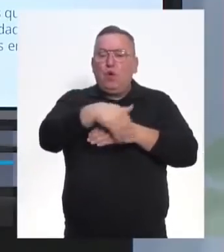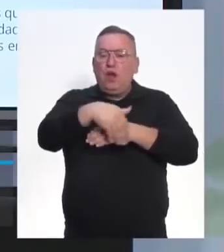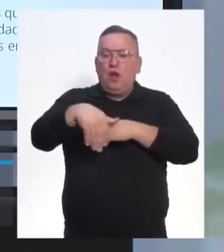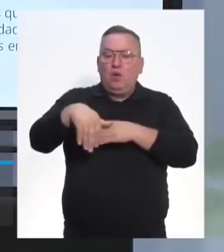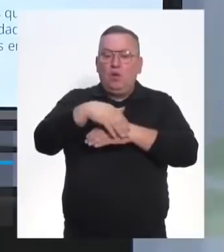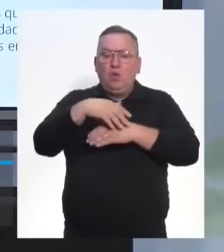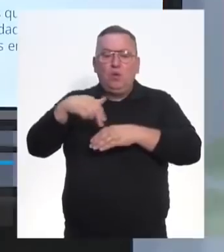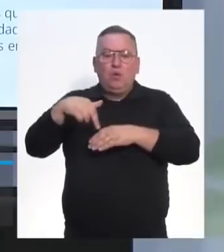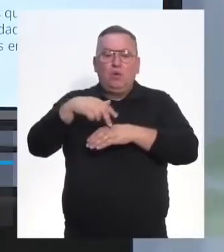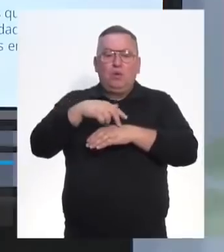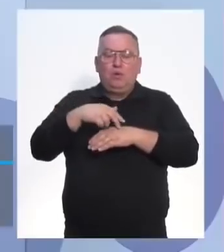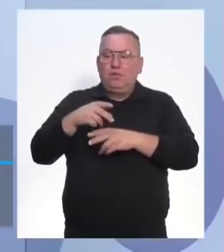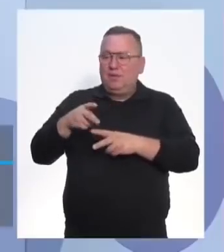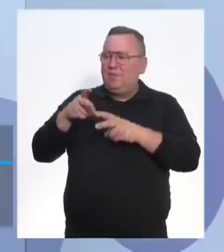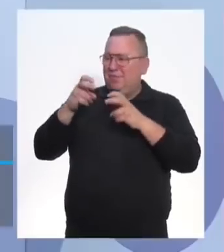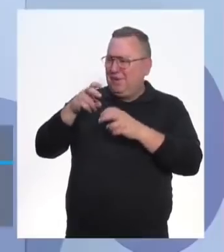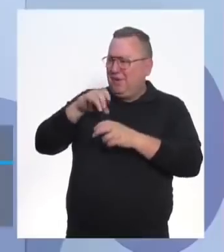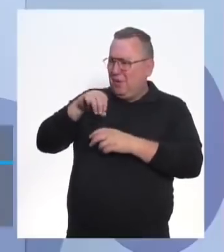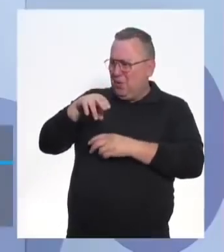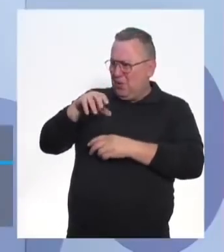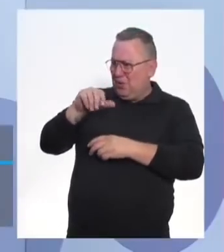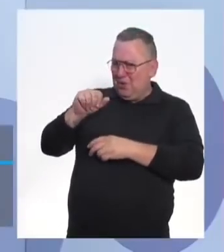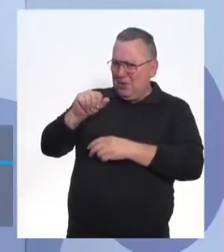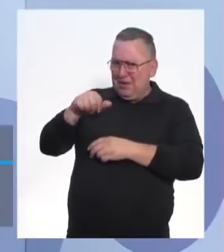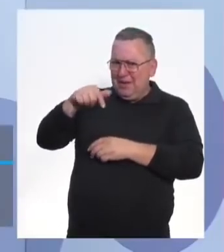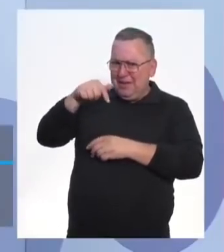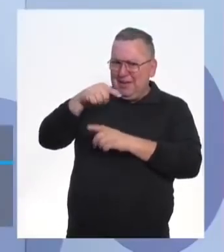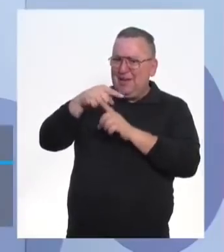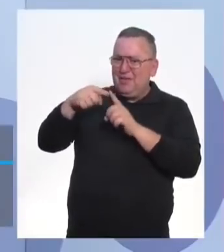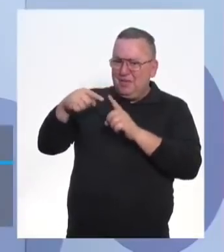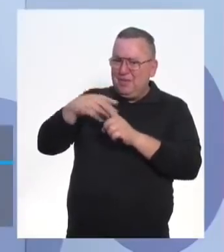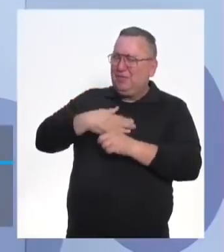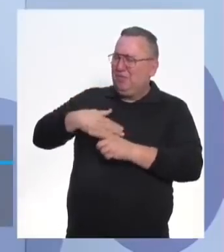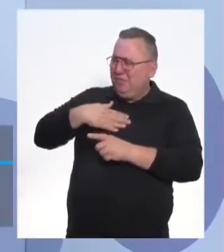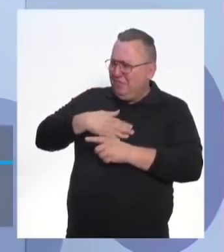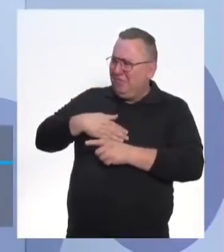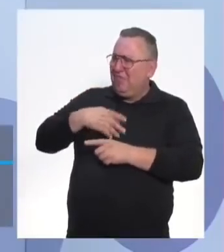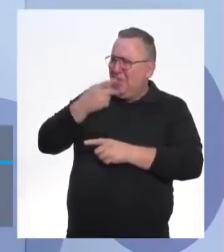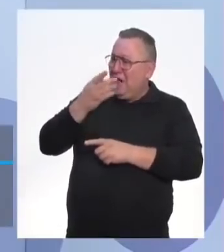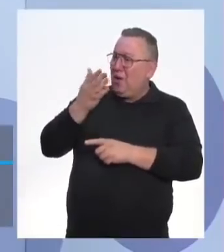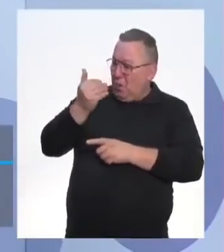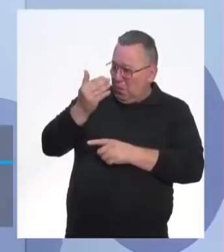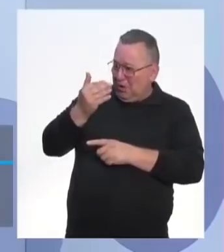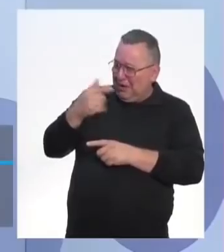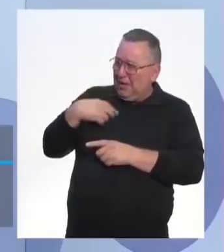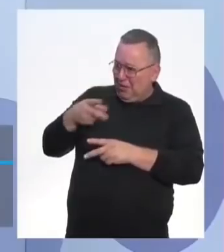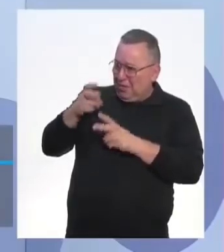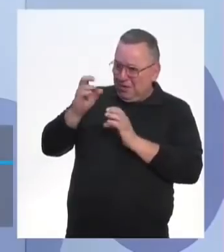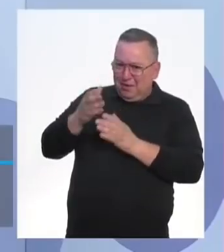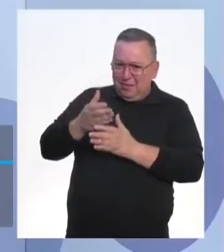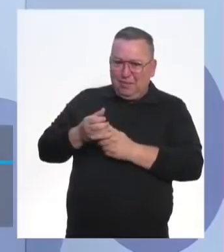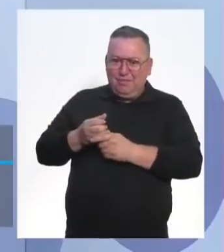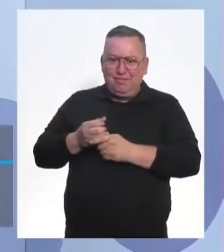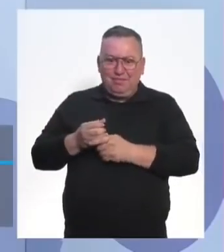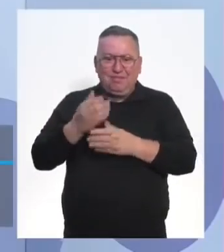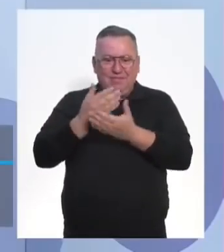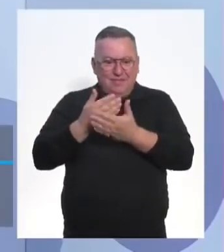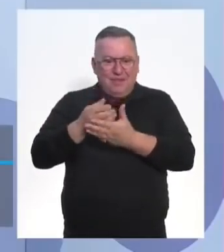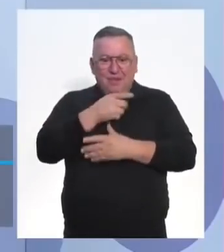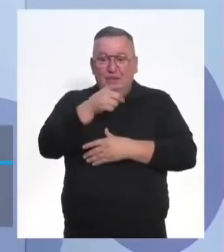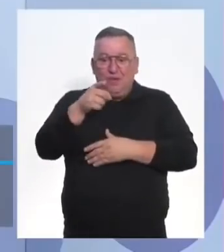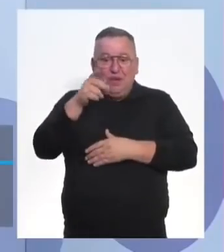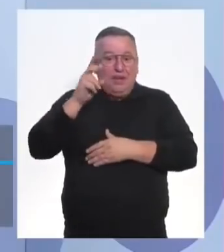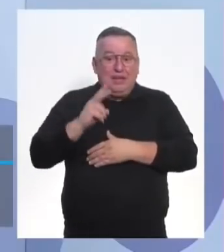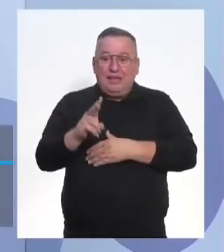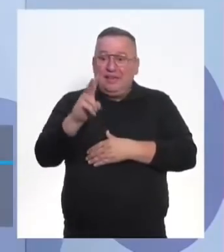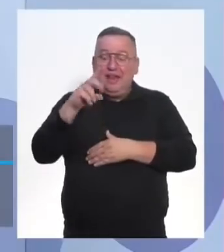Ale? Vocês perceberam que o Jonas, às 7h30 da manhã, o que ele gosta é falar de comida? Vocês já perceberam isso? Na aula de vocês, ele